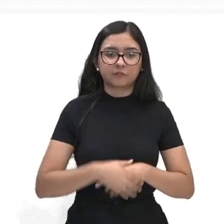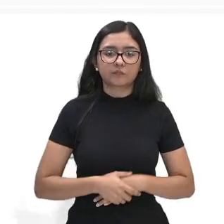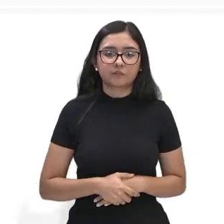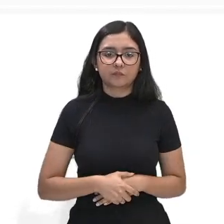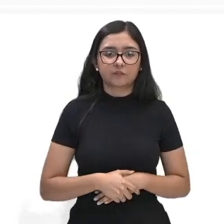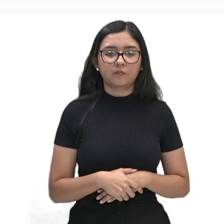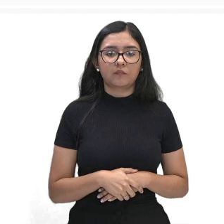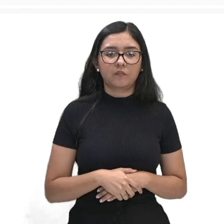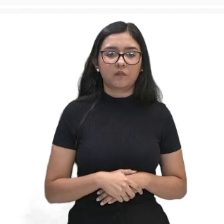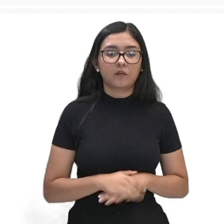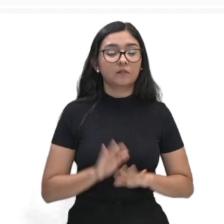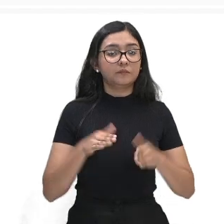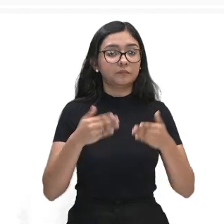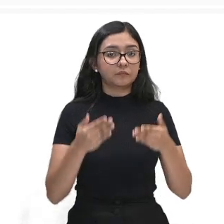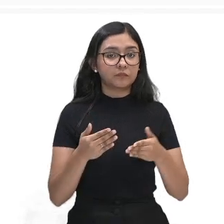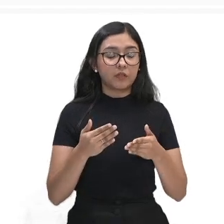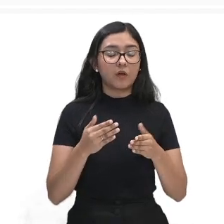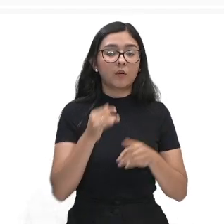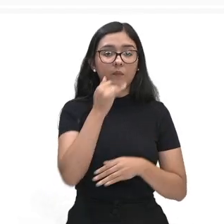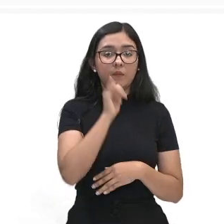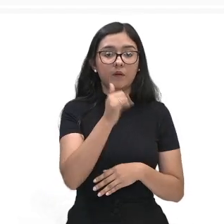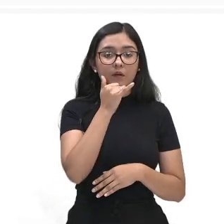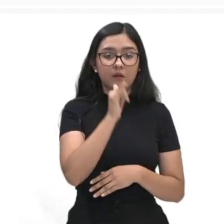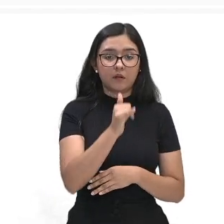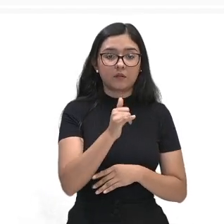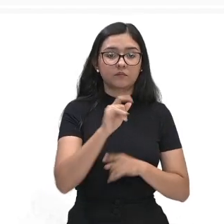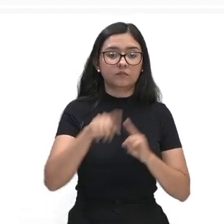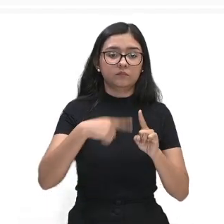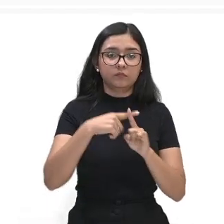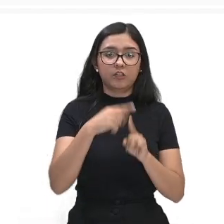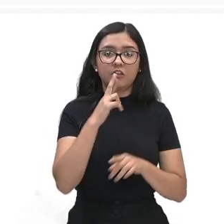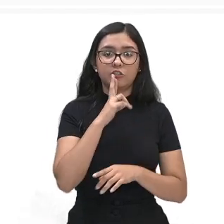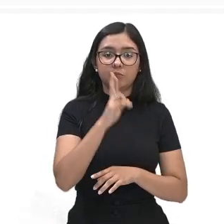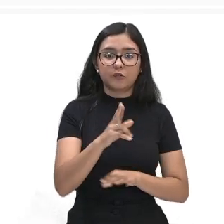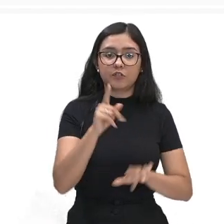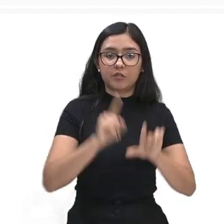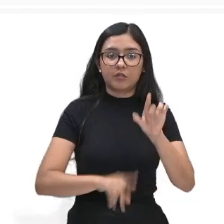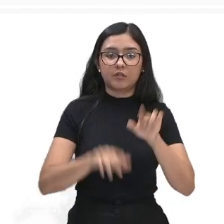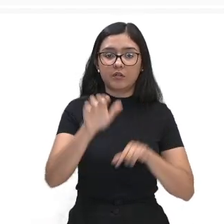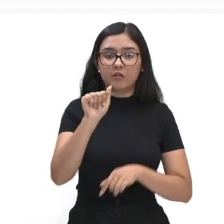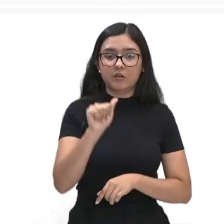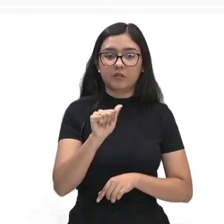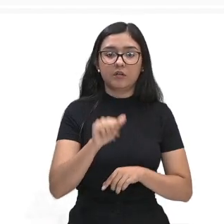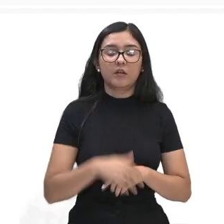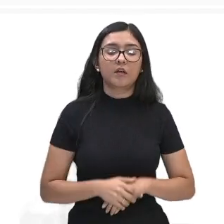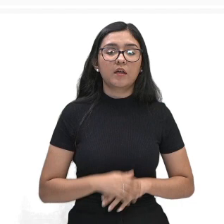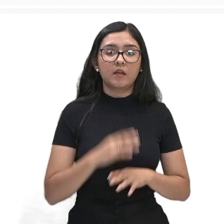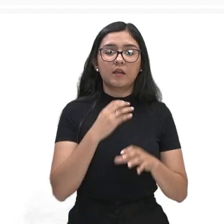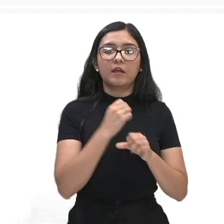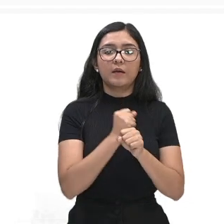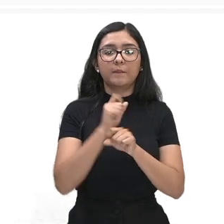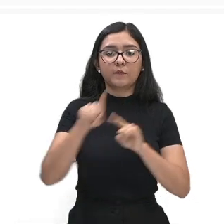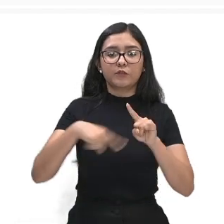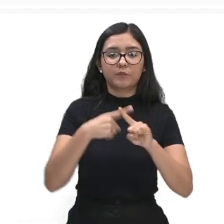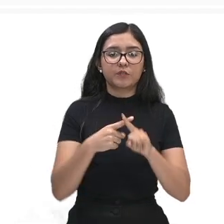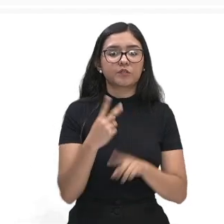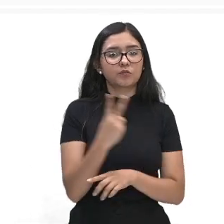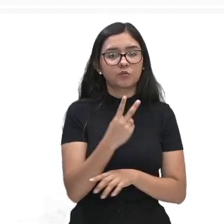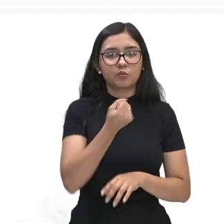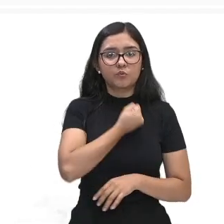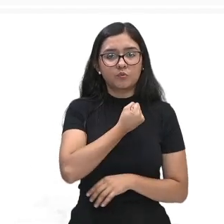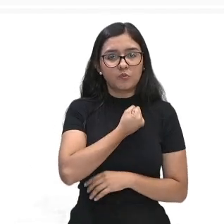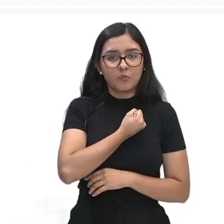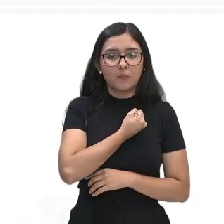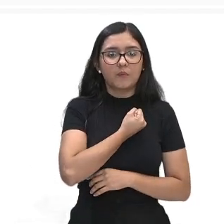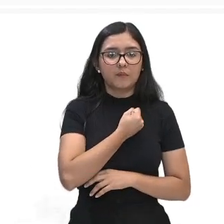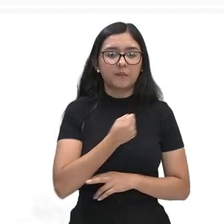Então, olha, a carga elétrica positiva Q, que é a resposta da letra A, vai ser a multiplicação desses dois caras aí, desses dois números.